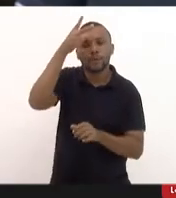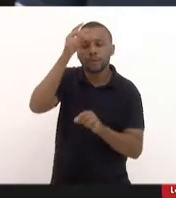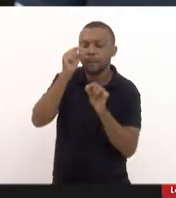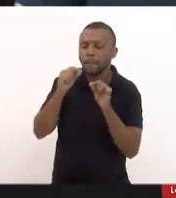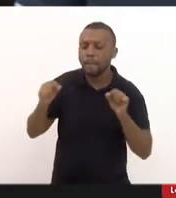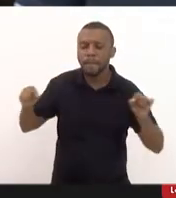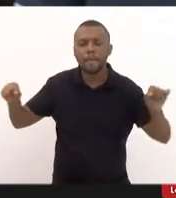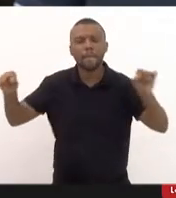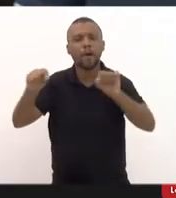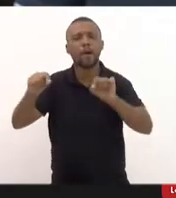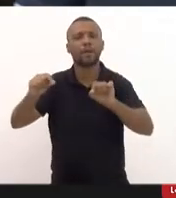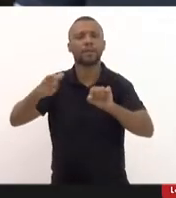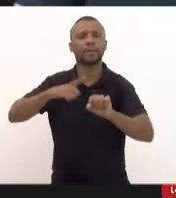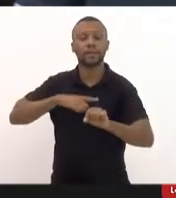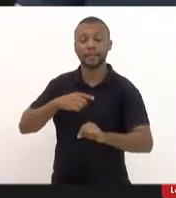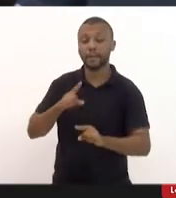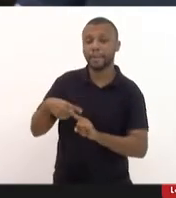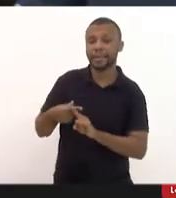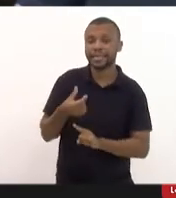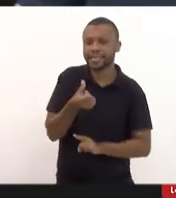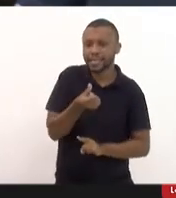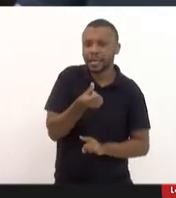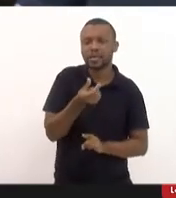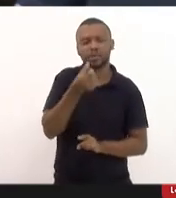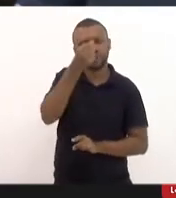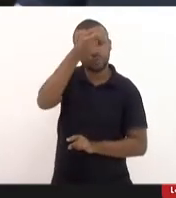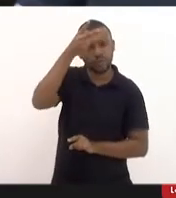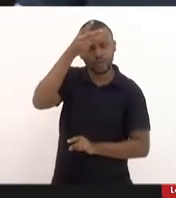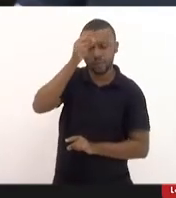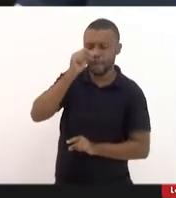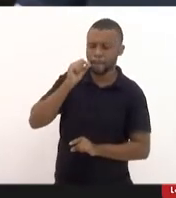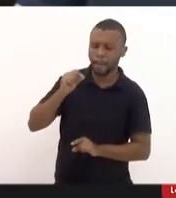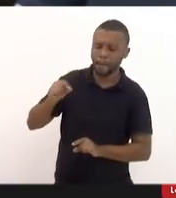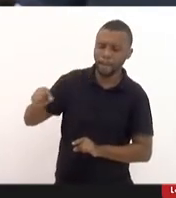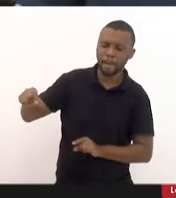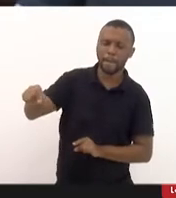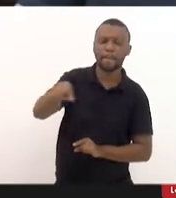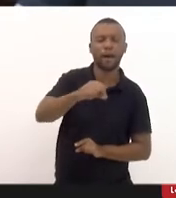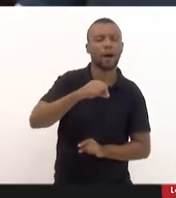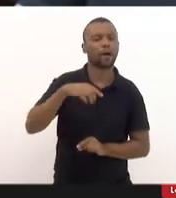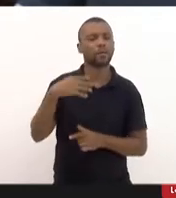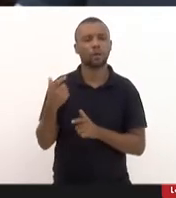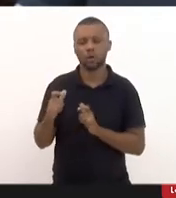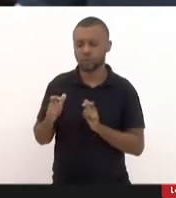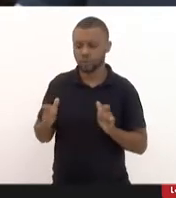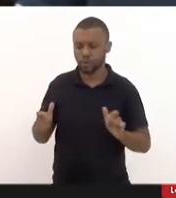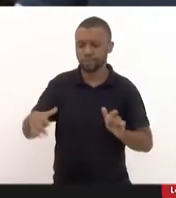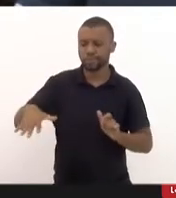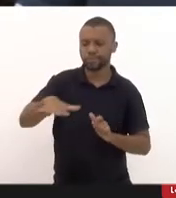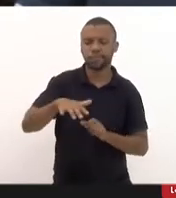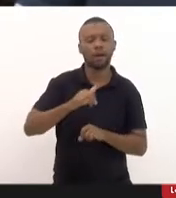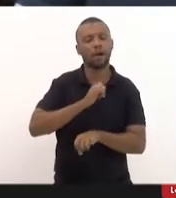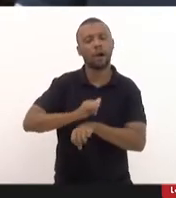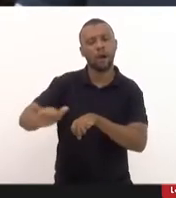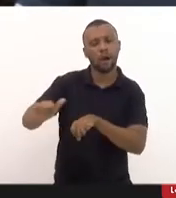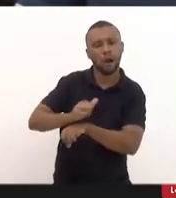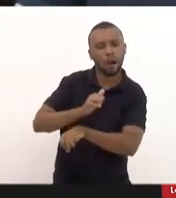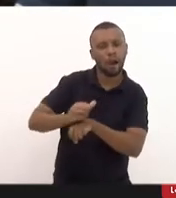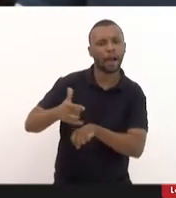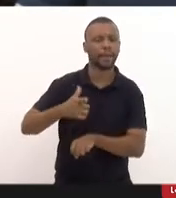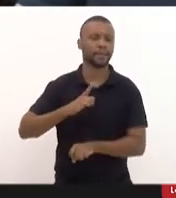com outros 6 municípios, certo? A sua localização é bastante estratégica e a gente